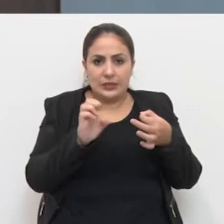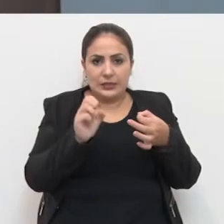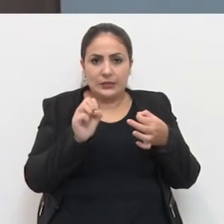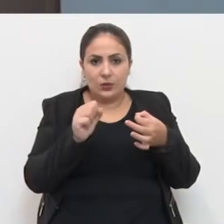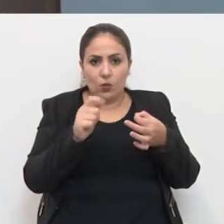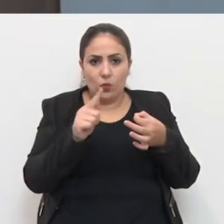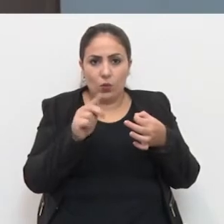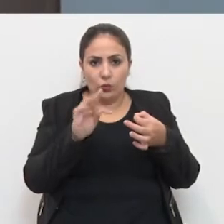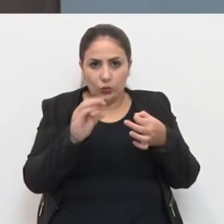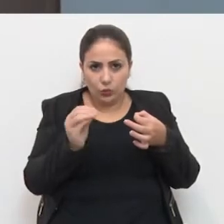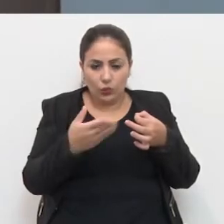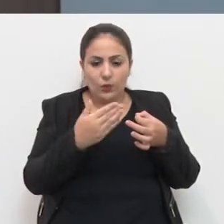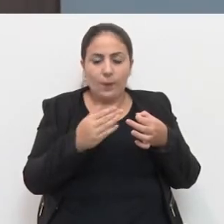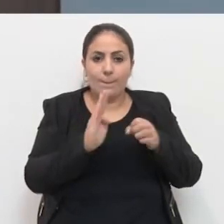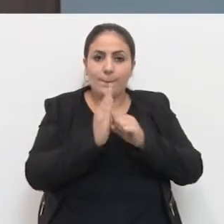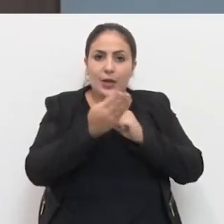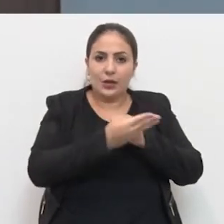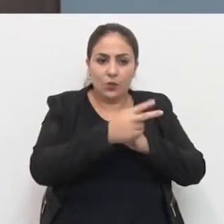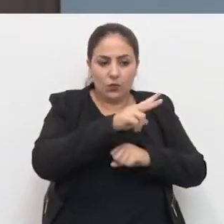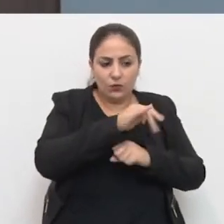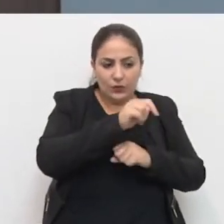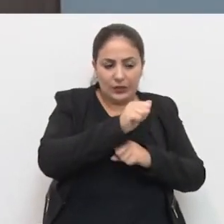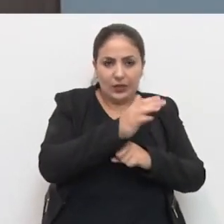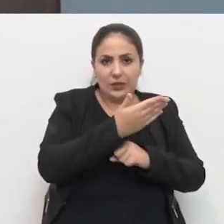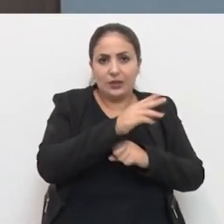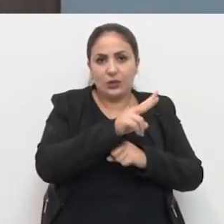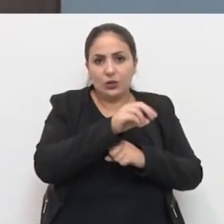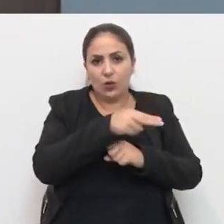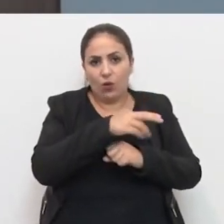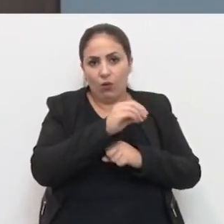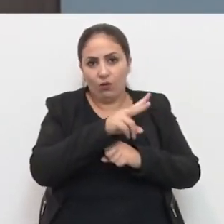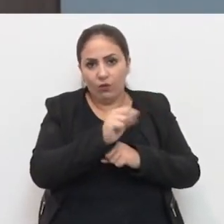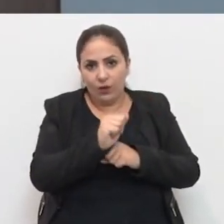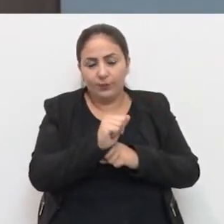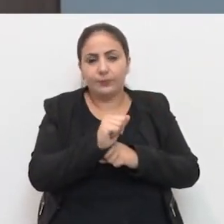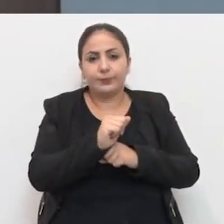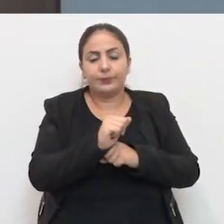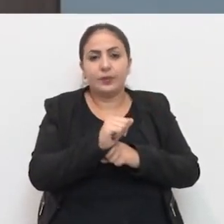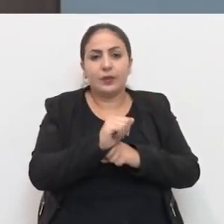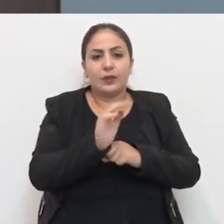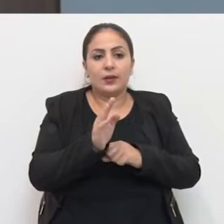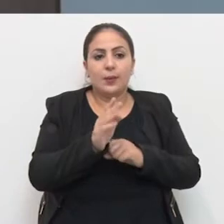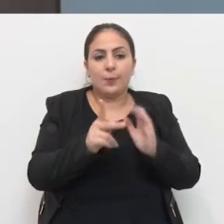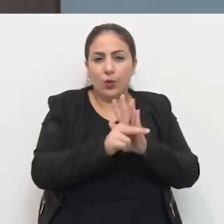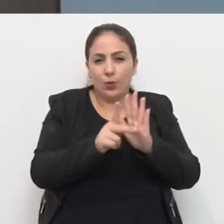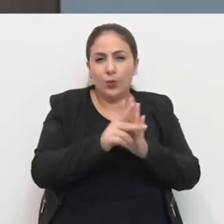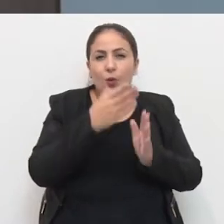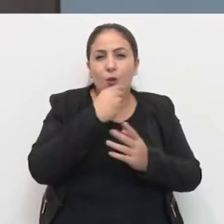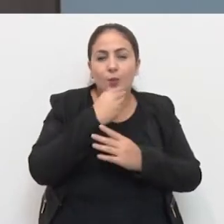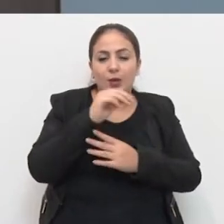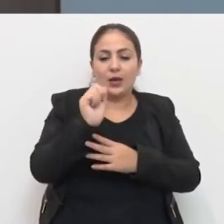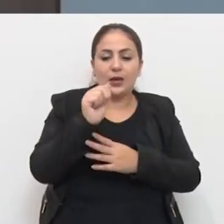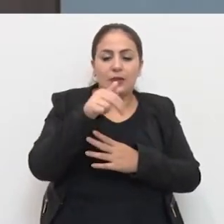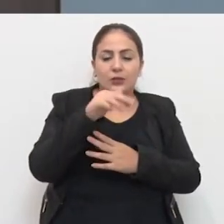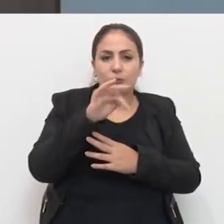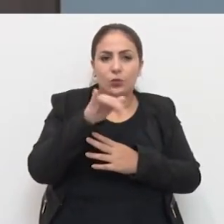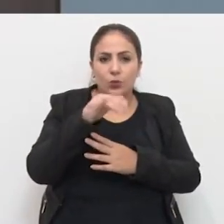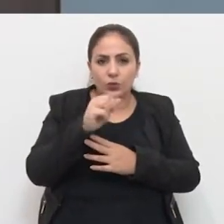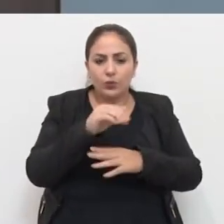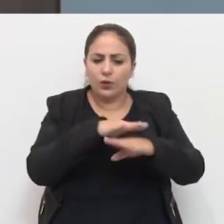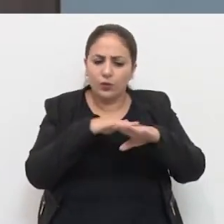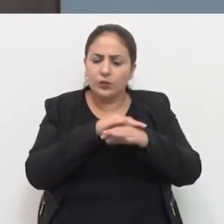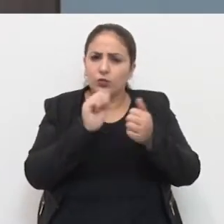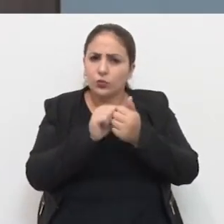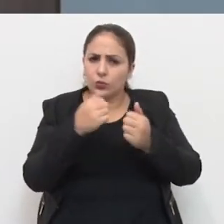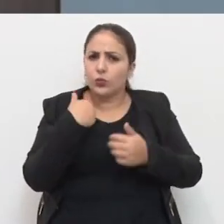com o pedido do presidente da Associação da Vila Nova, Antônio Pereira. O Dr. Paulo Cirne vai conversar conosco e